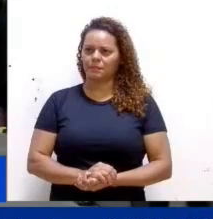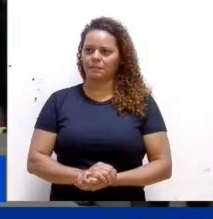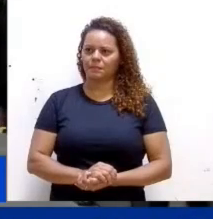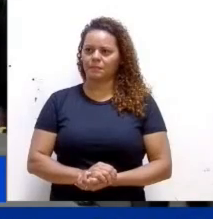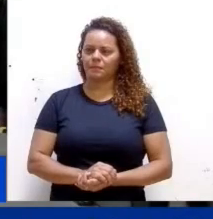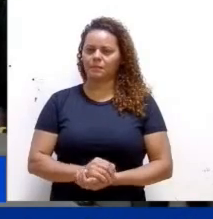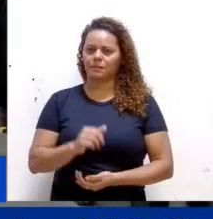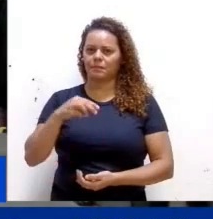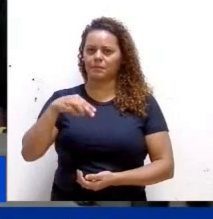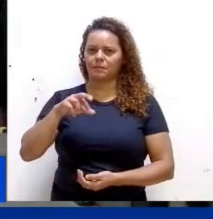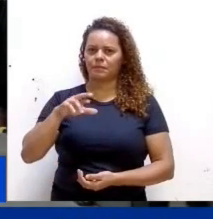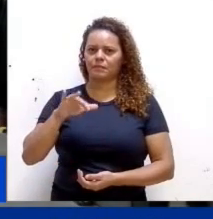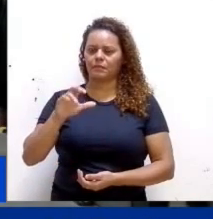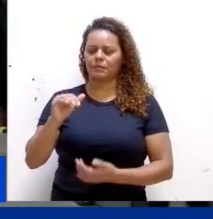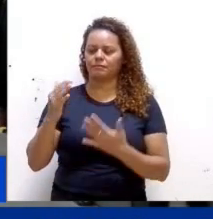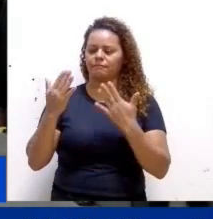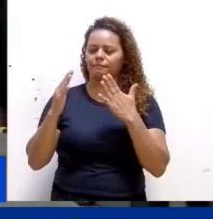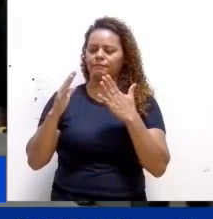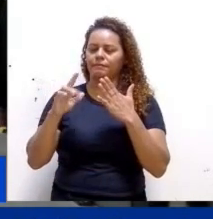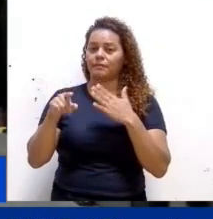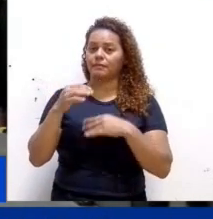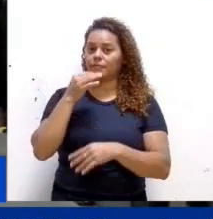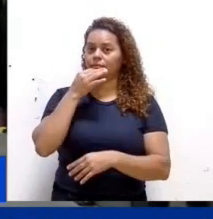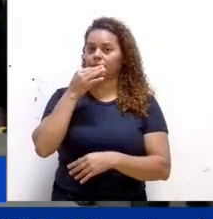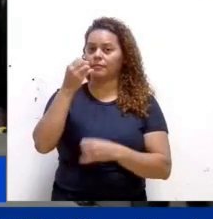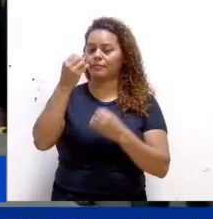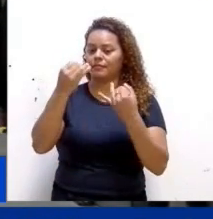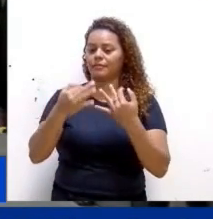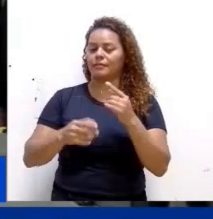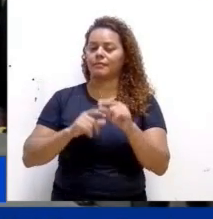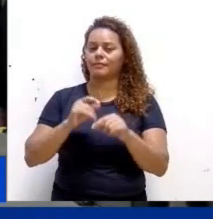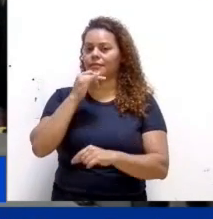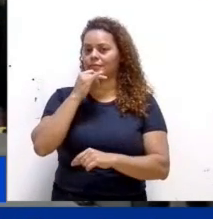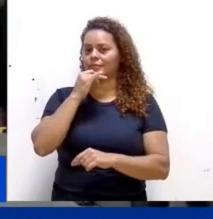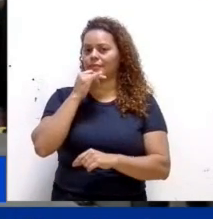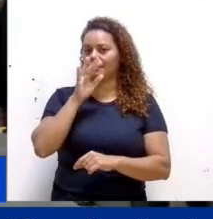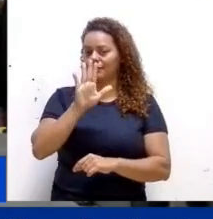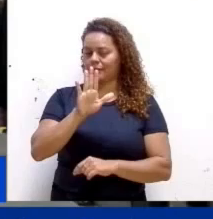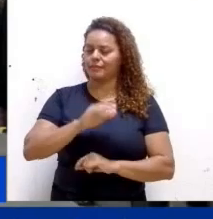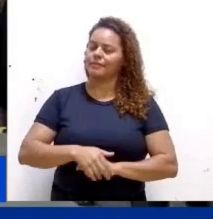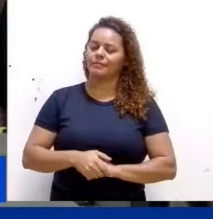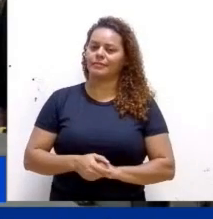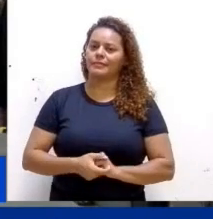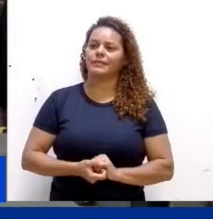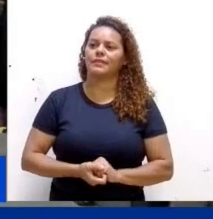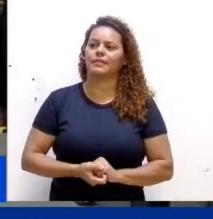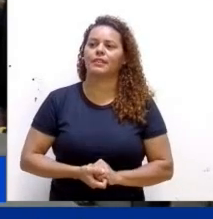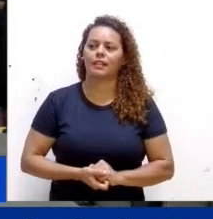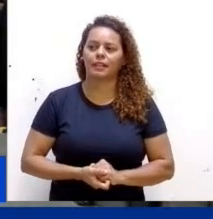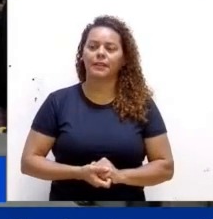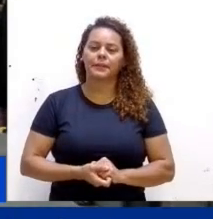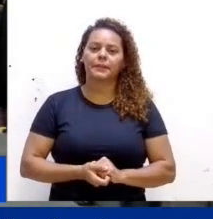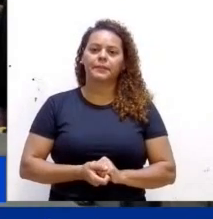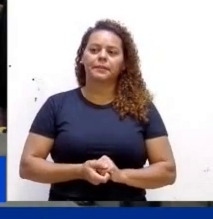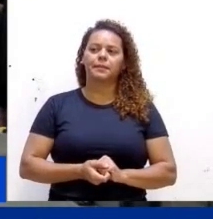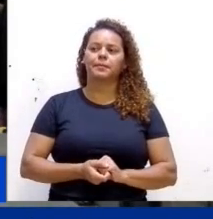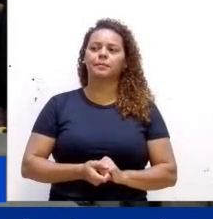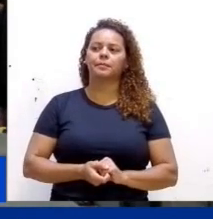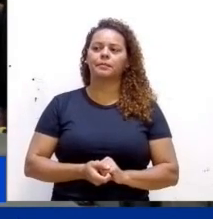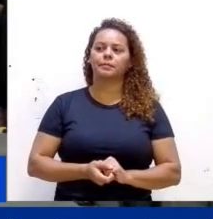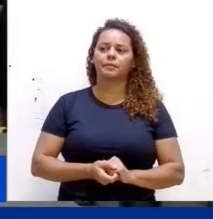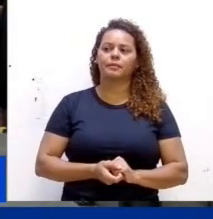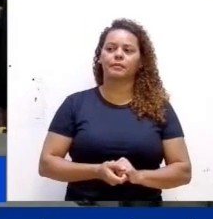Palmas para Maria. Imagem ampla do auditório. Gente, a palestrante se dirige ao centro do palco. Vamos lá, gente, eu vou